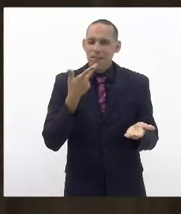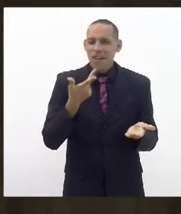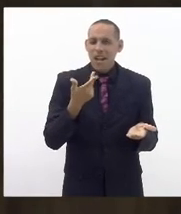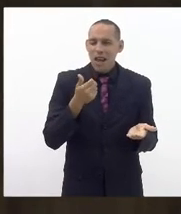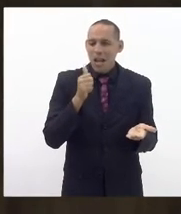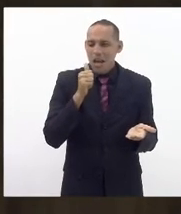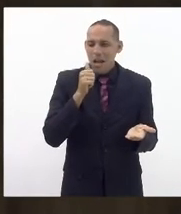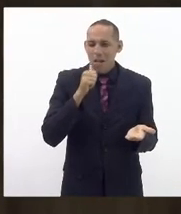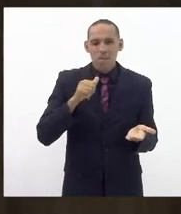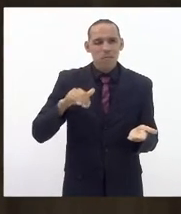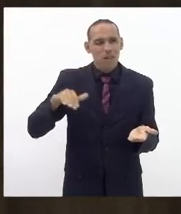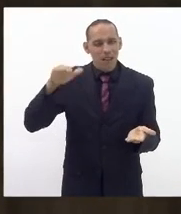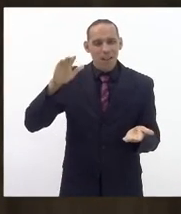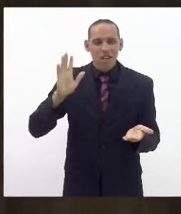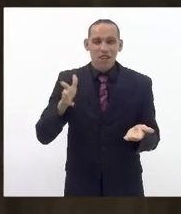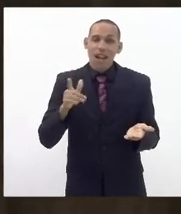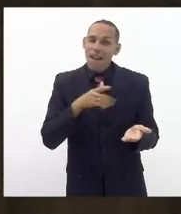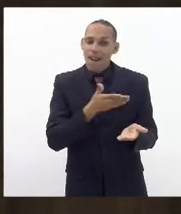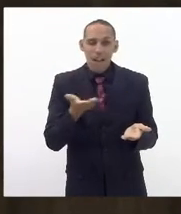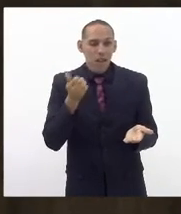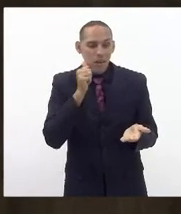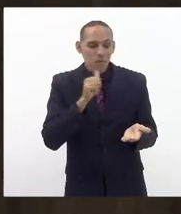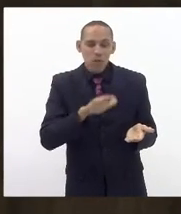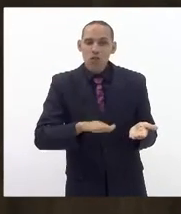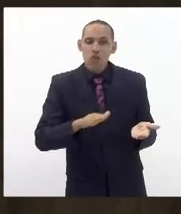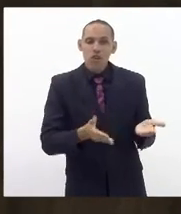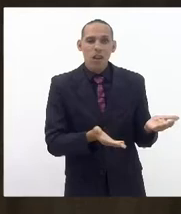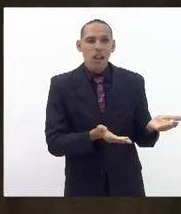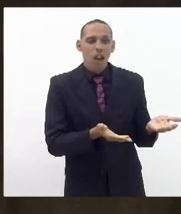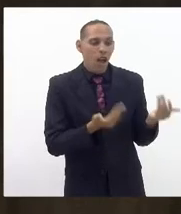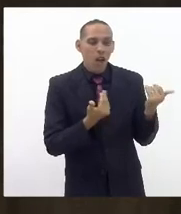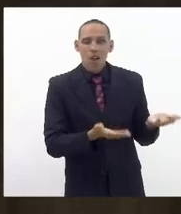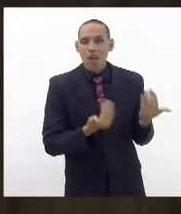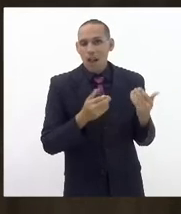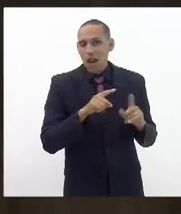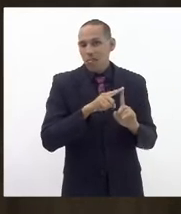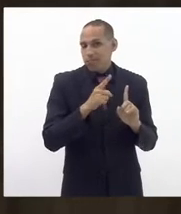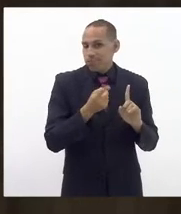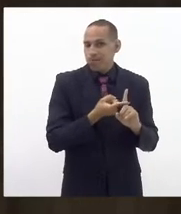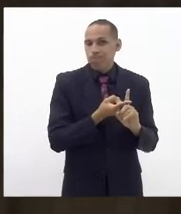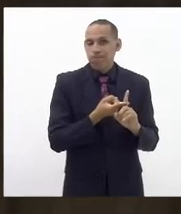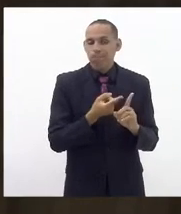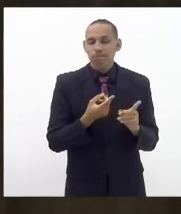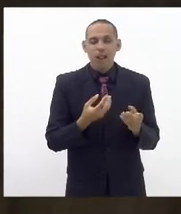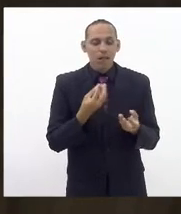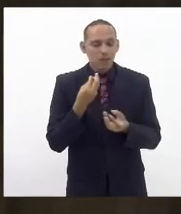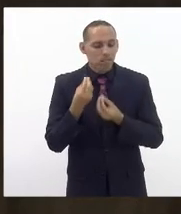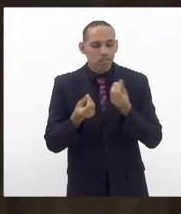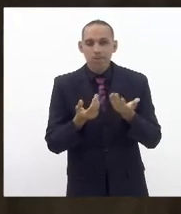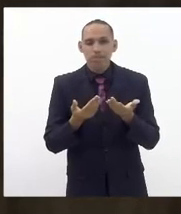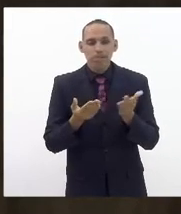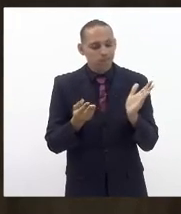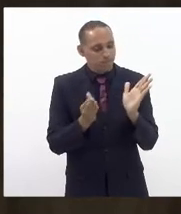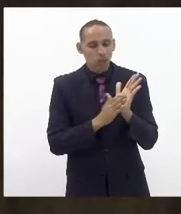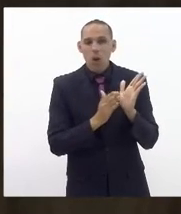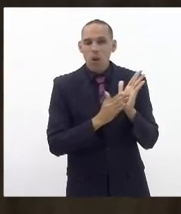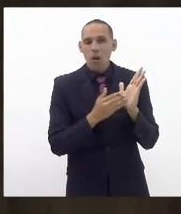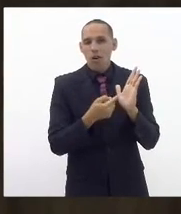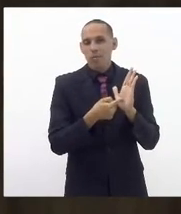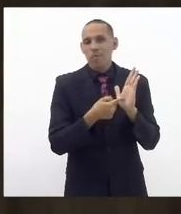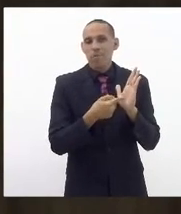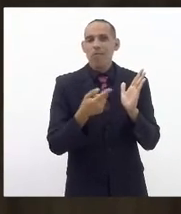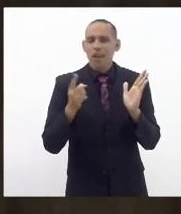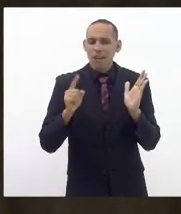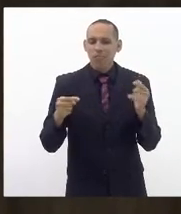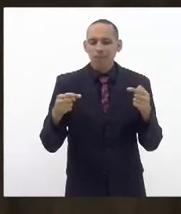mulher, mas meninas e adolescentes grávidas. Então, a sensibilidade, de fato, da proposição, ela